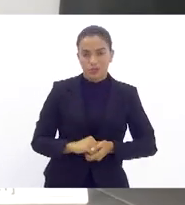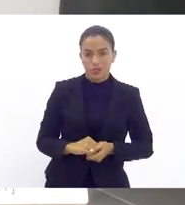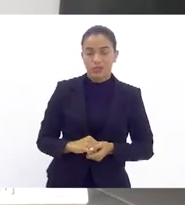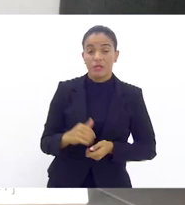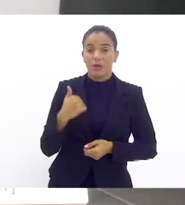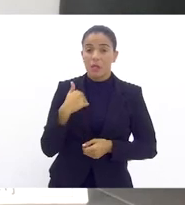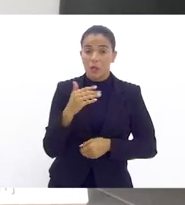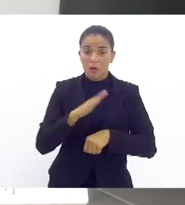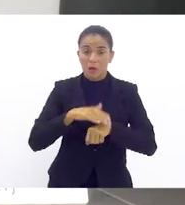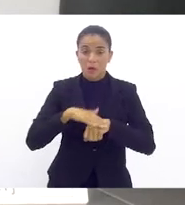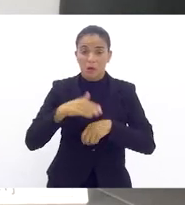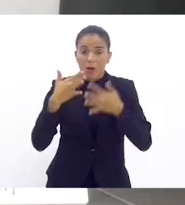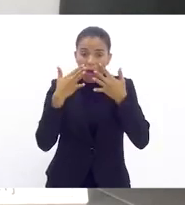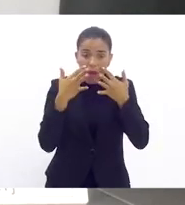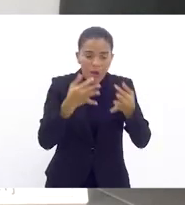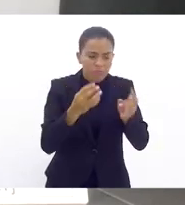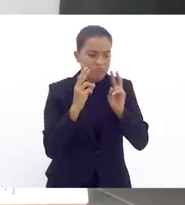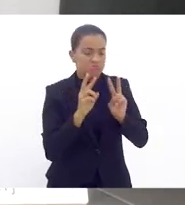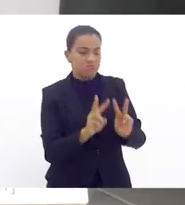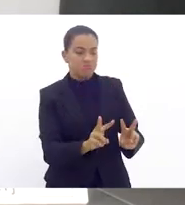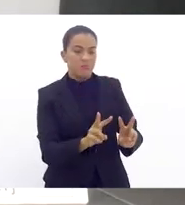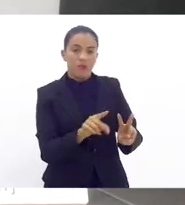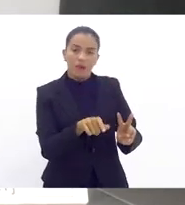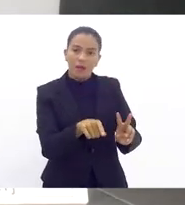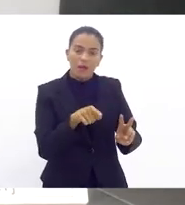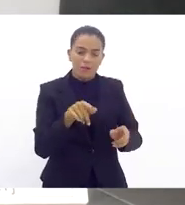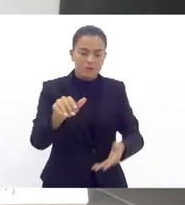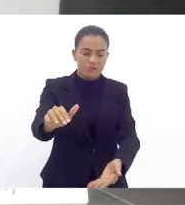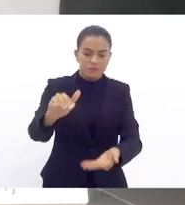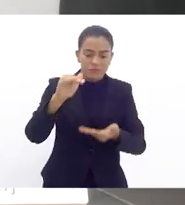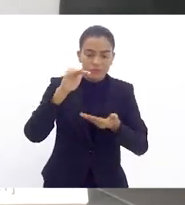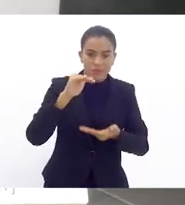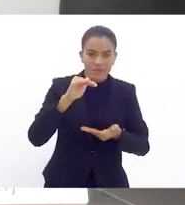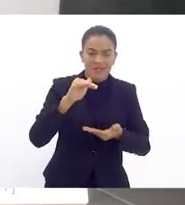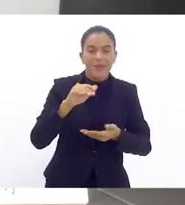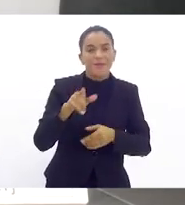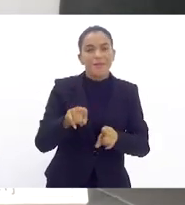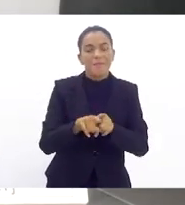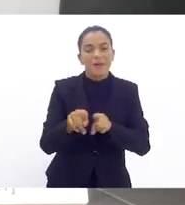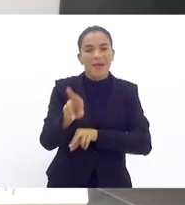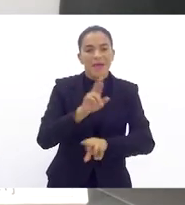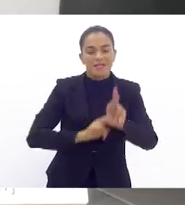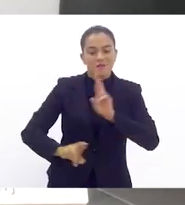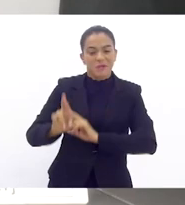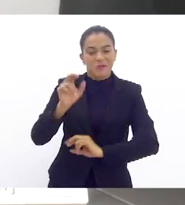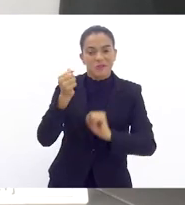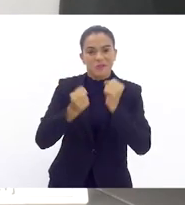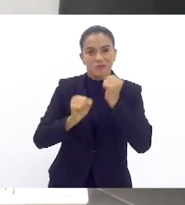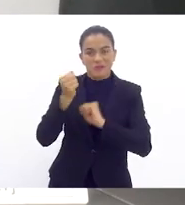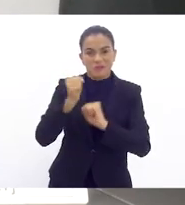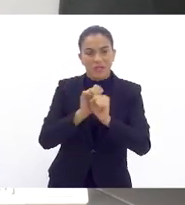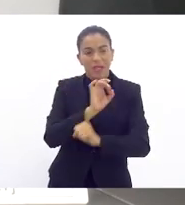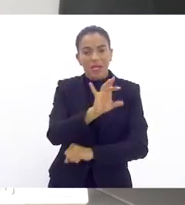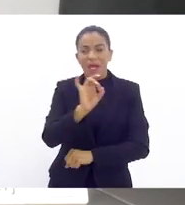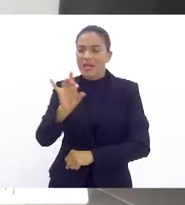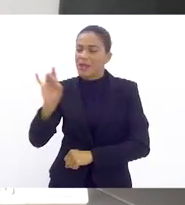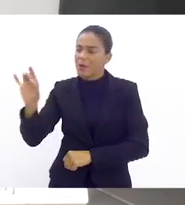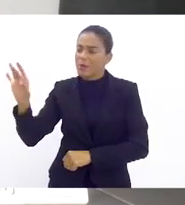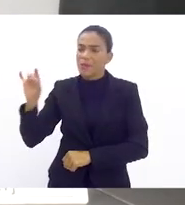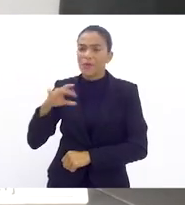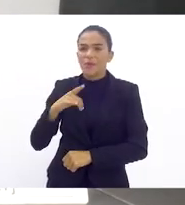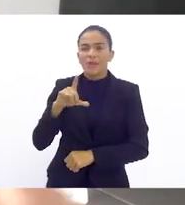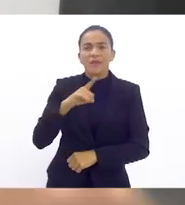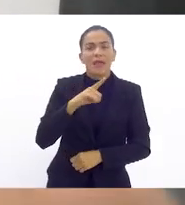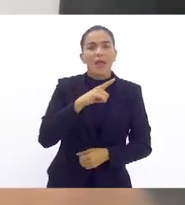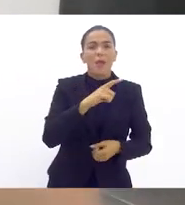mesmo observei que, ao receber, né, essa resposta das próprias indústrias, cada uma tem um padrão de